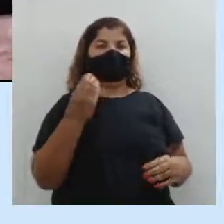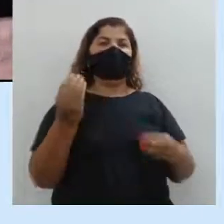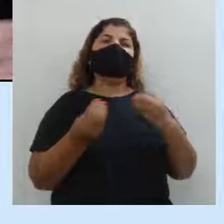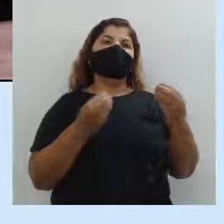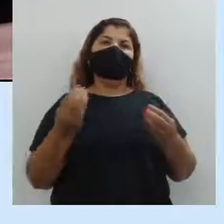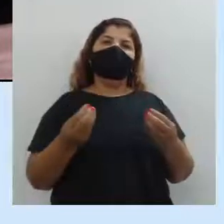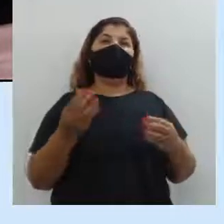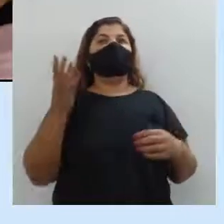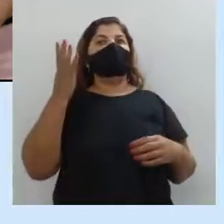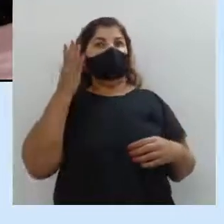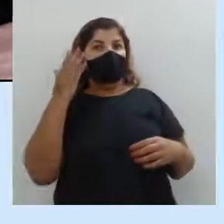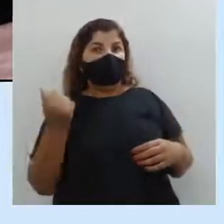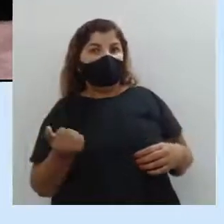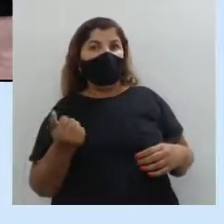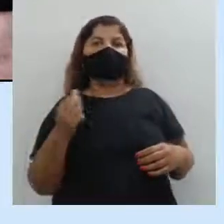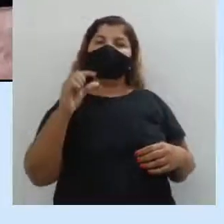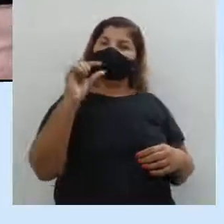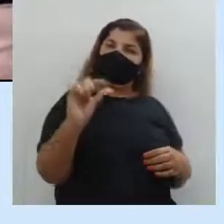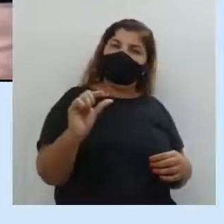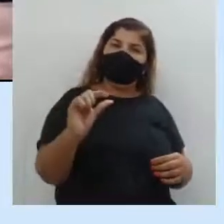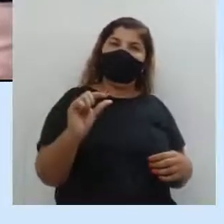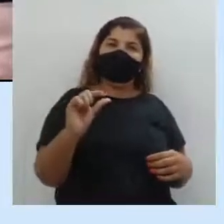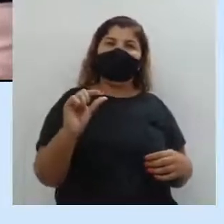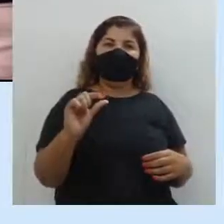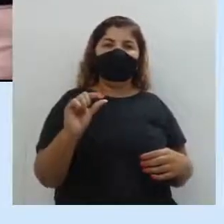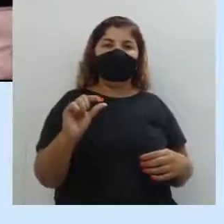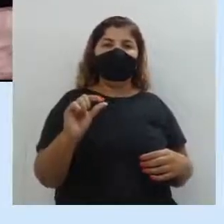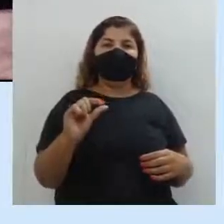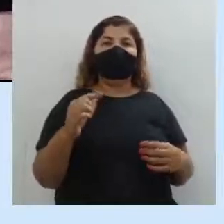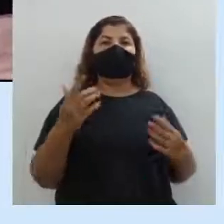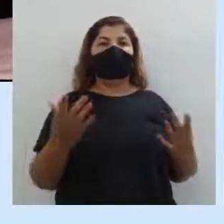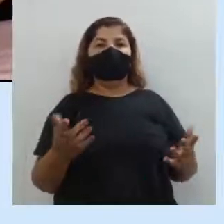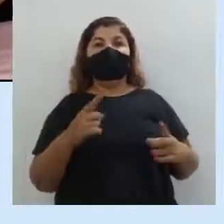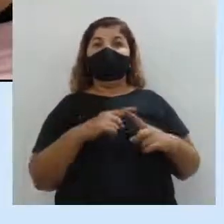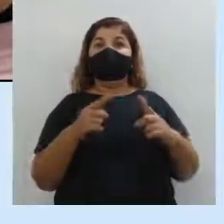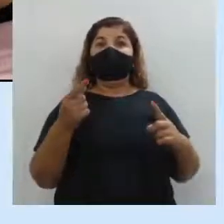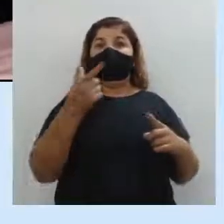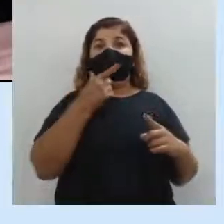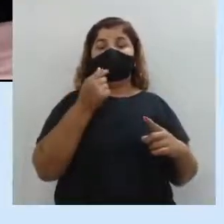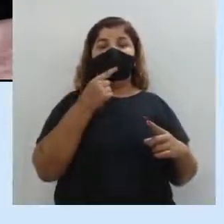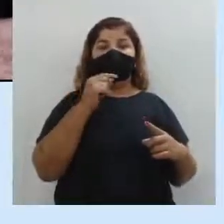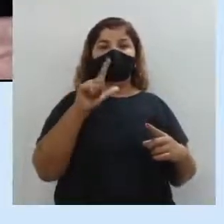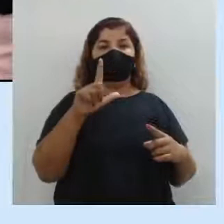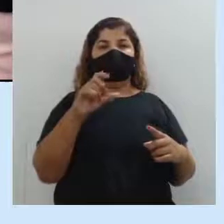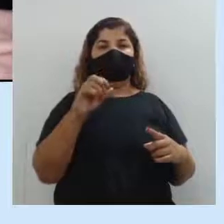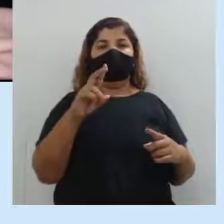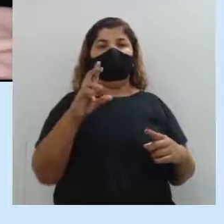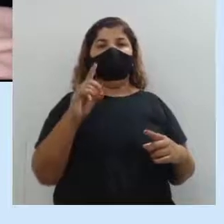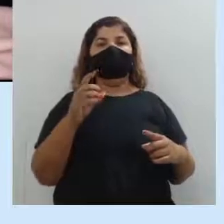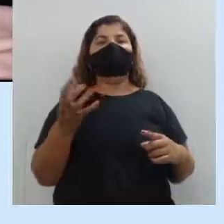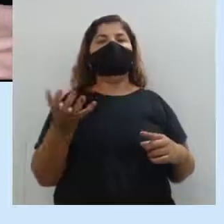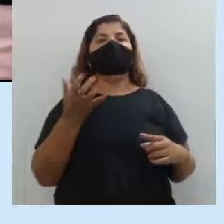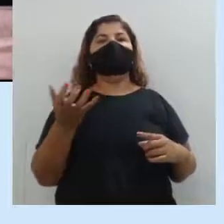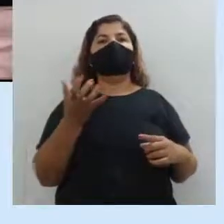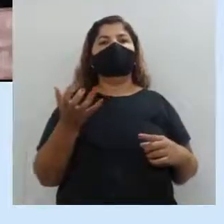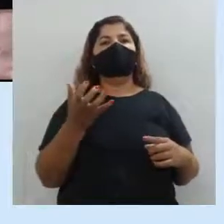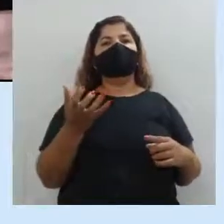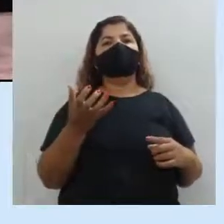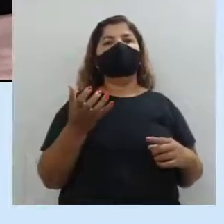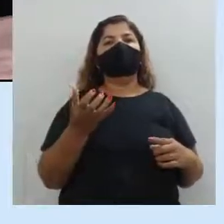fica? Sabemos pouco. Só que Lord Byron, ele quis